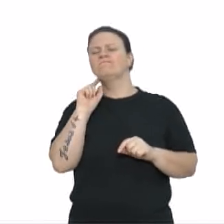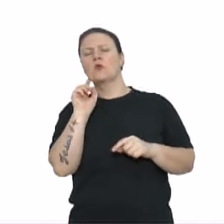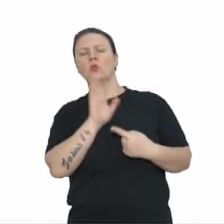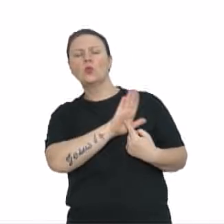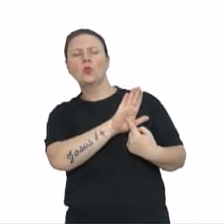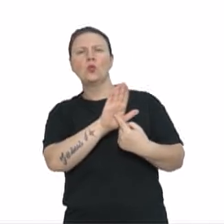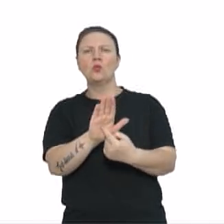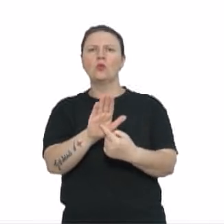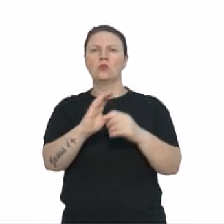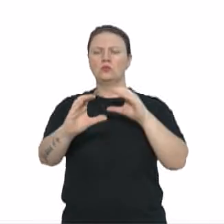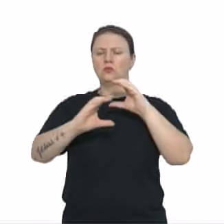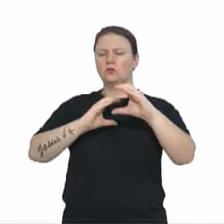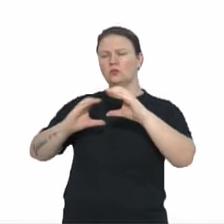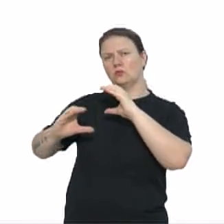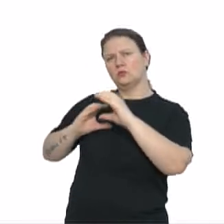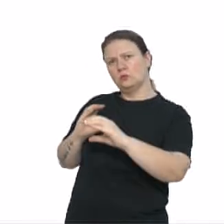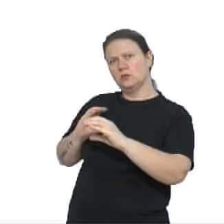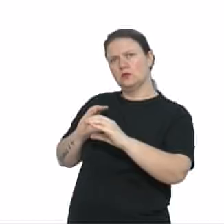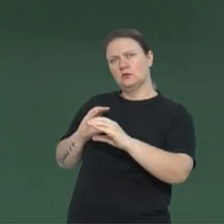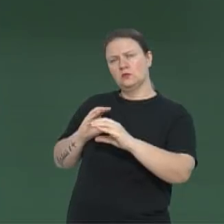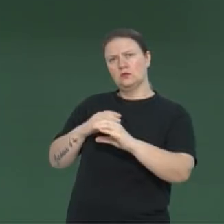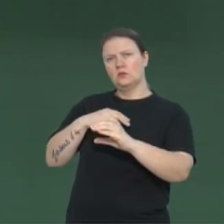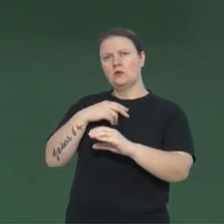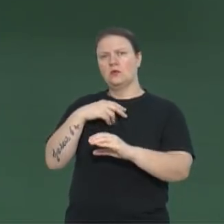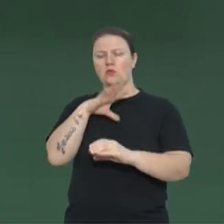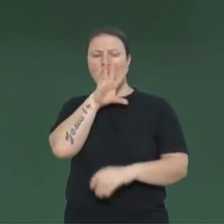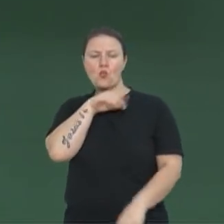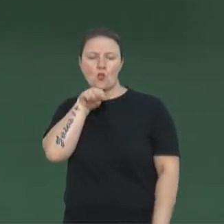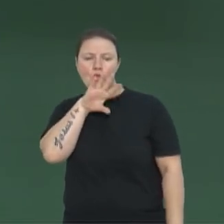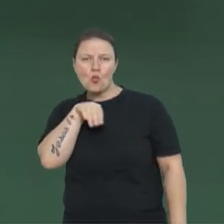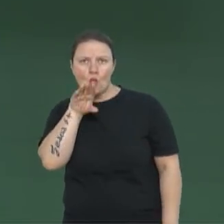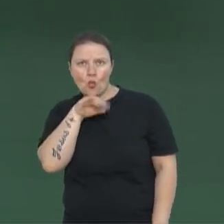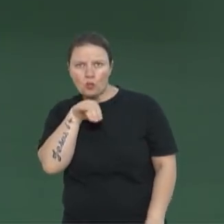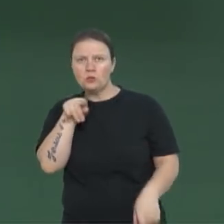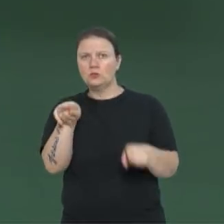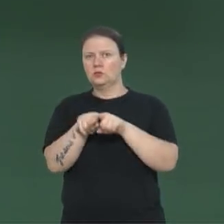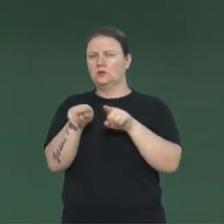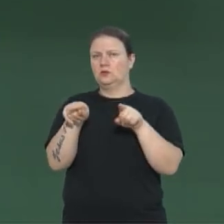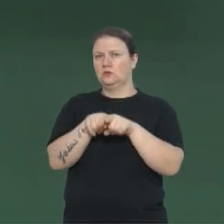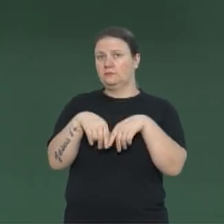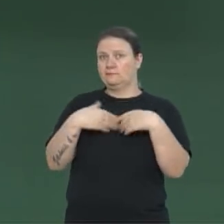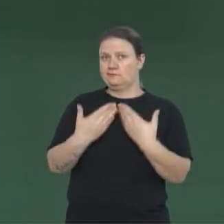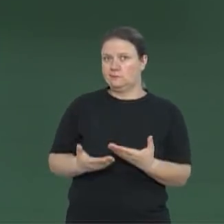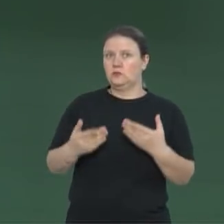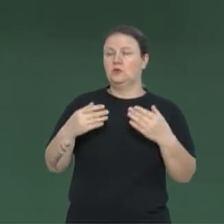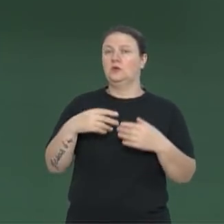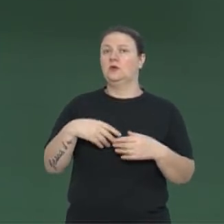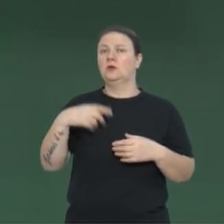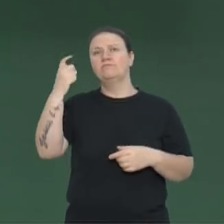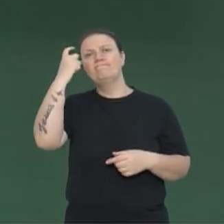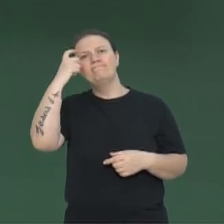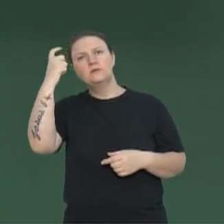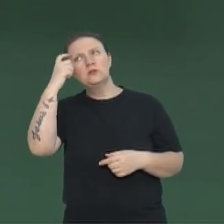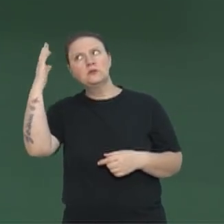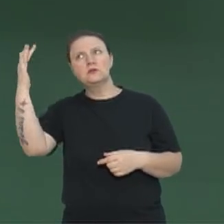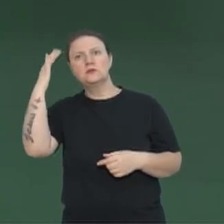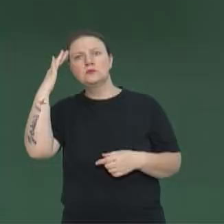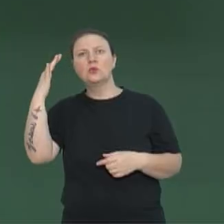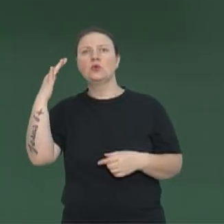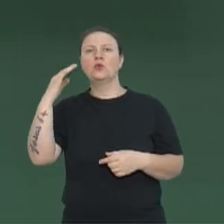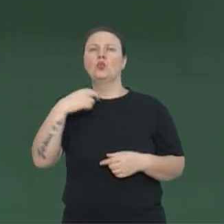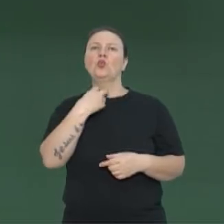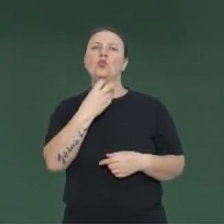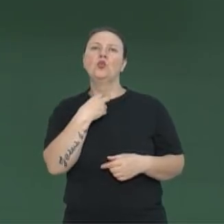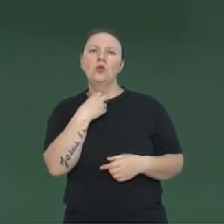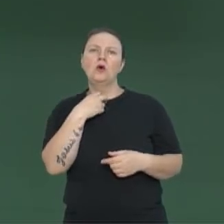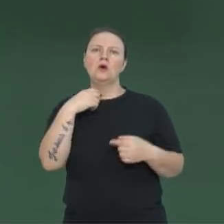com comunicação verbal. É bem importante pensar o uso da voz associada ao